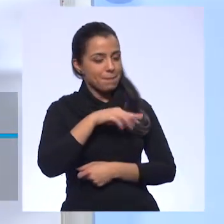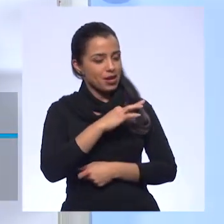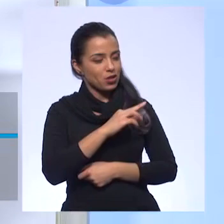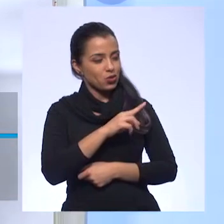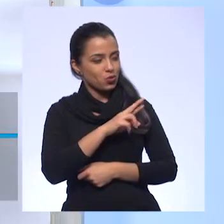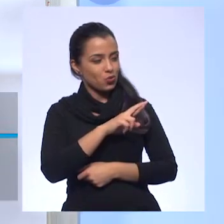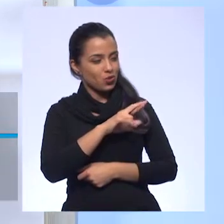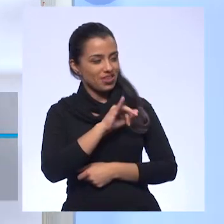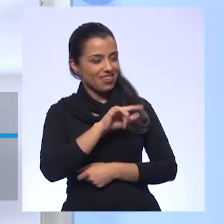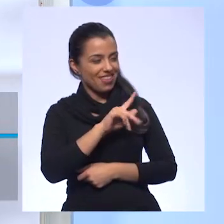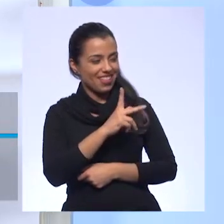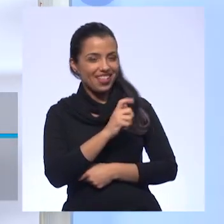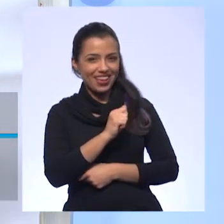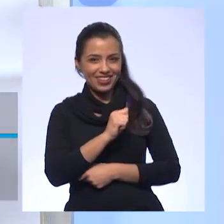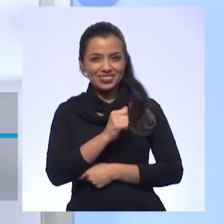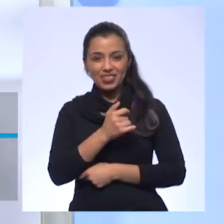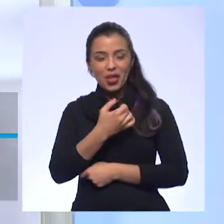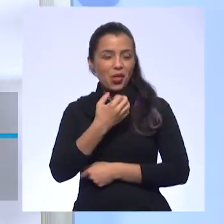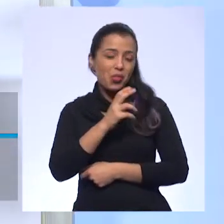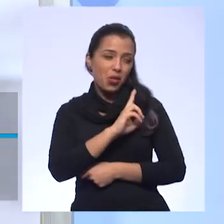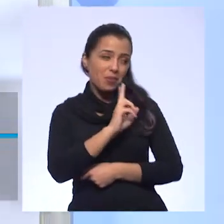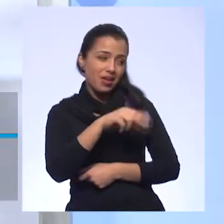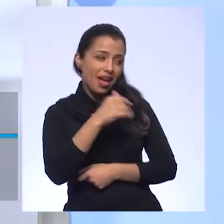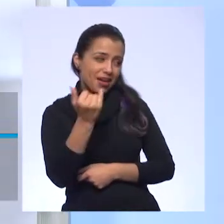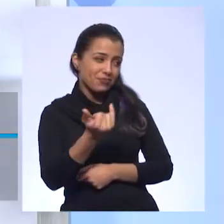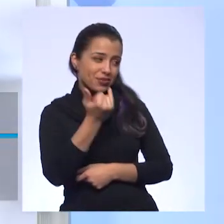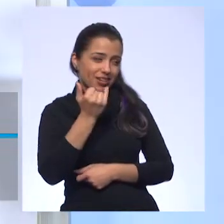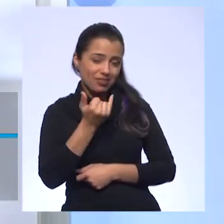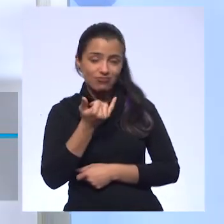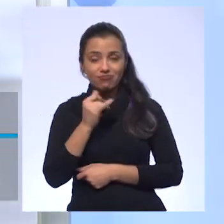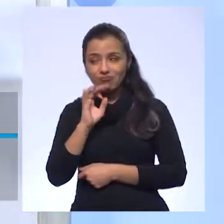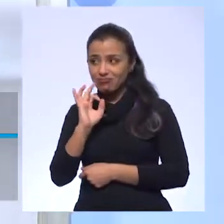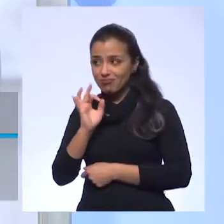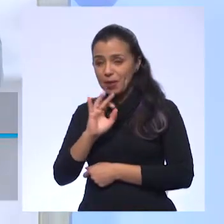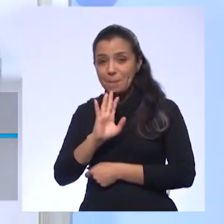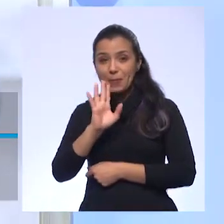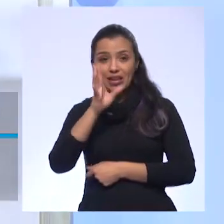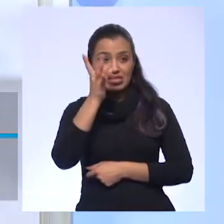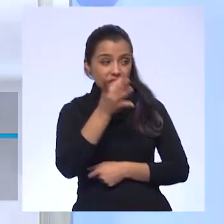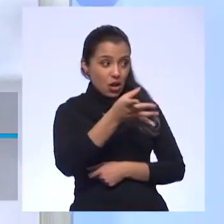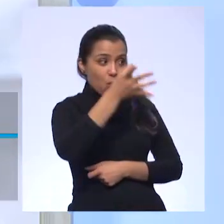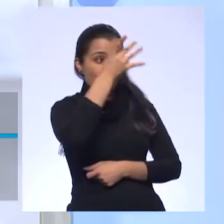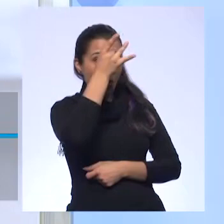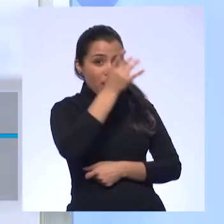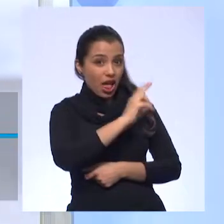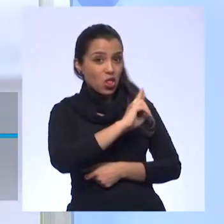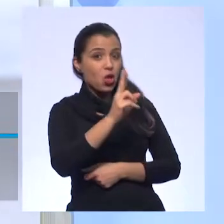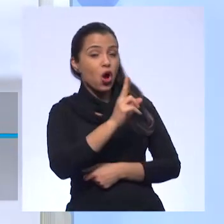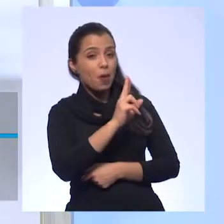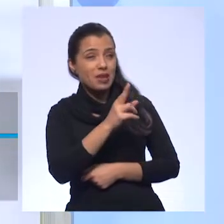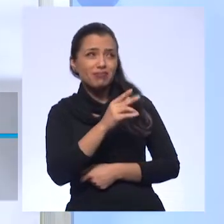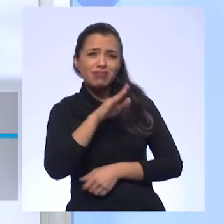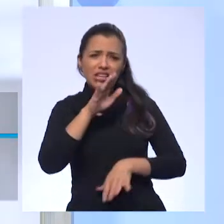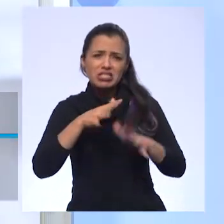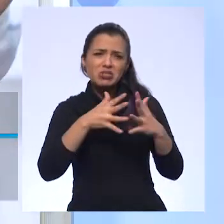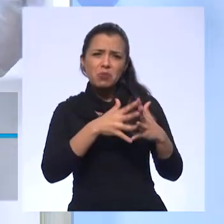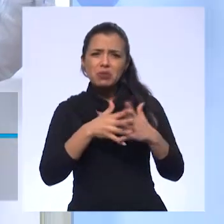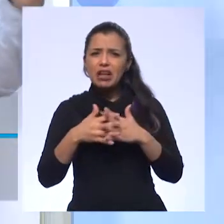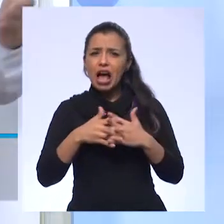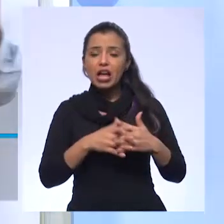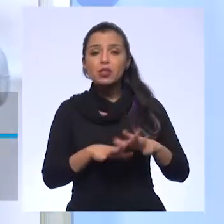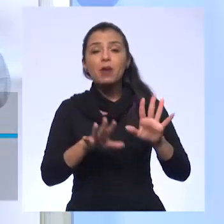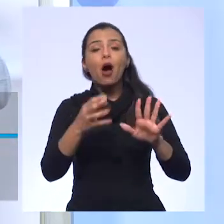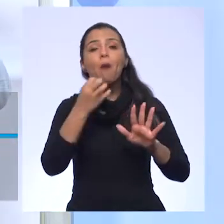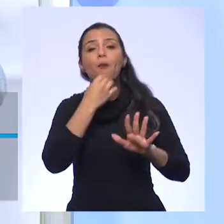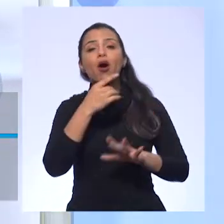não quer que você fique decorando o nome, né, professor Edjoel? A gente quer falar os nomes, e de tanto você escutar esses nomes, você, o professor